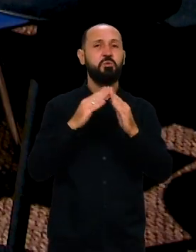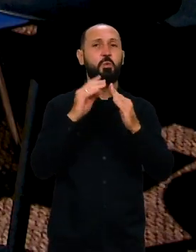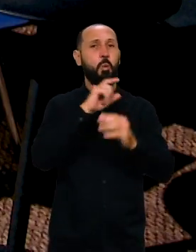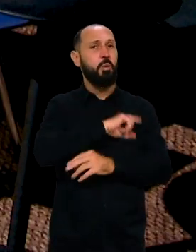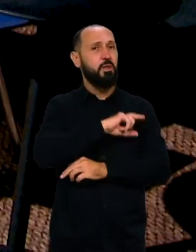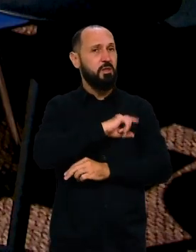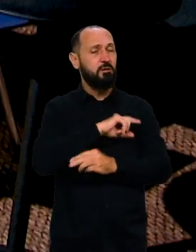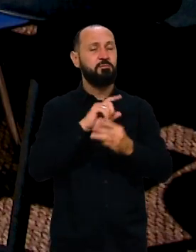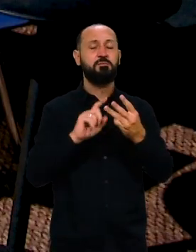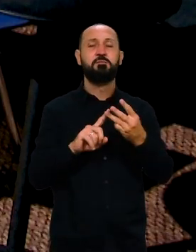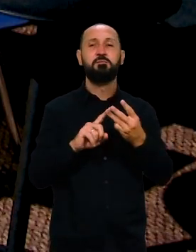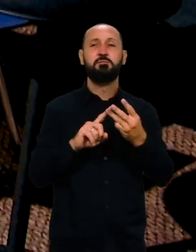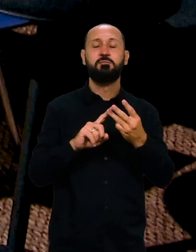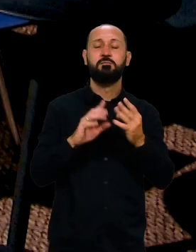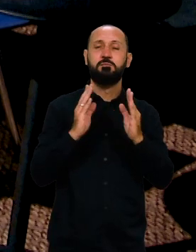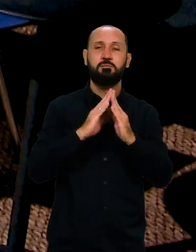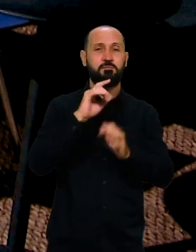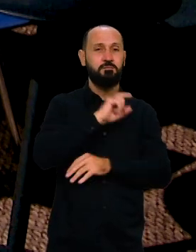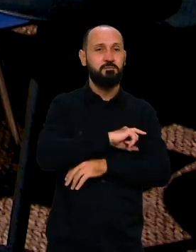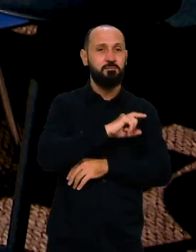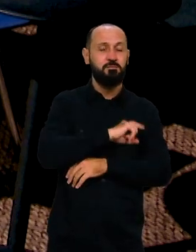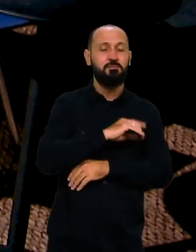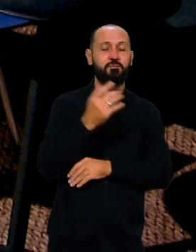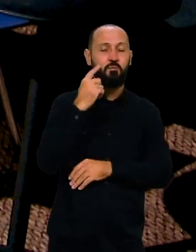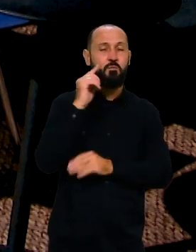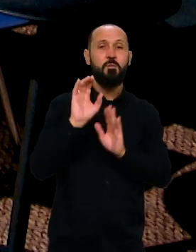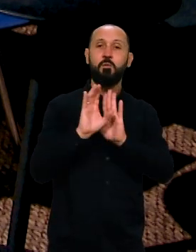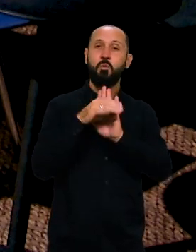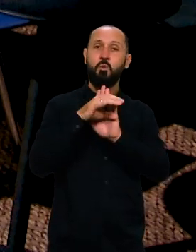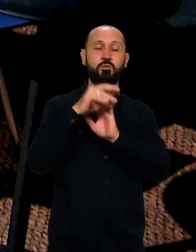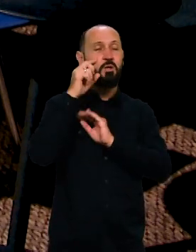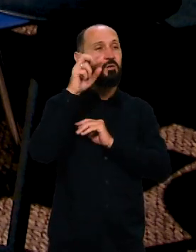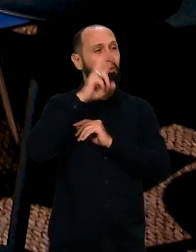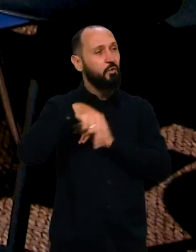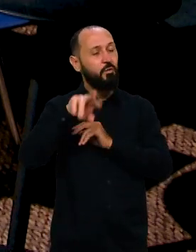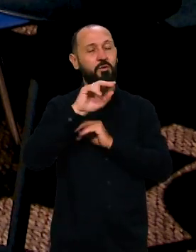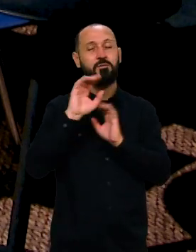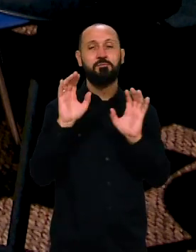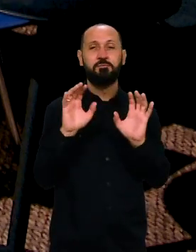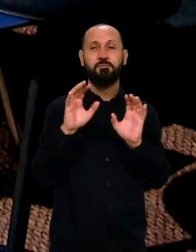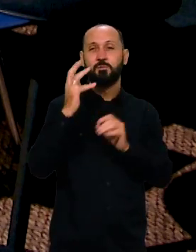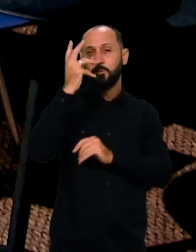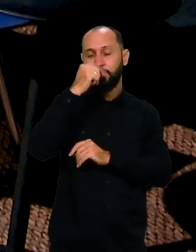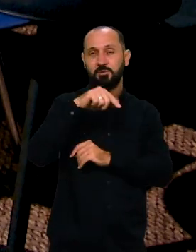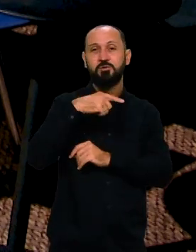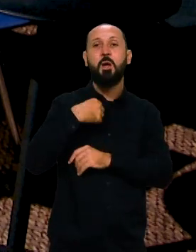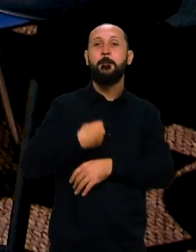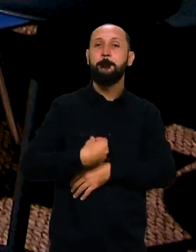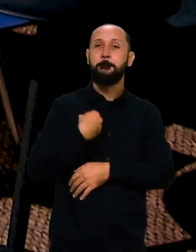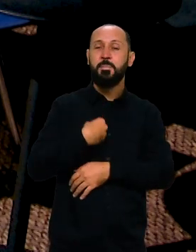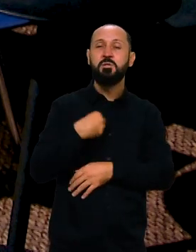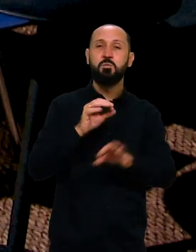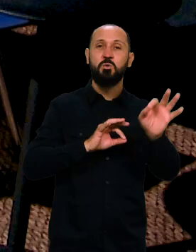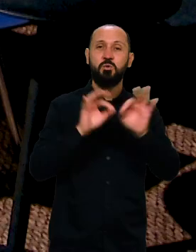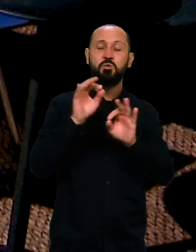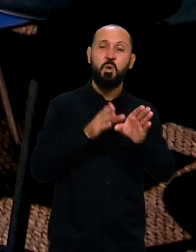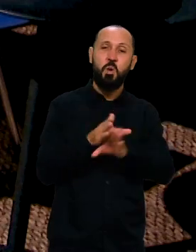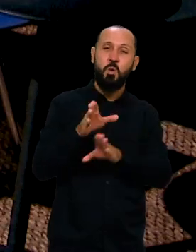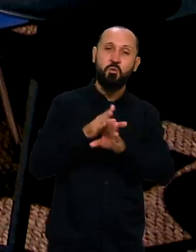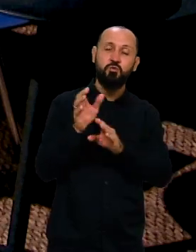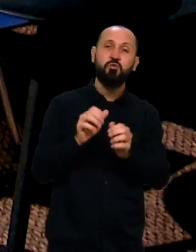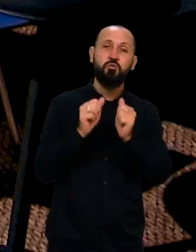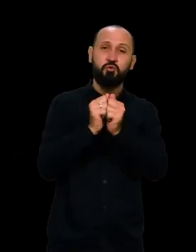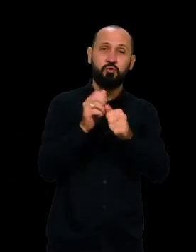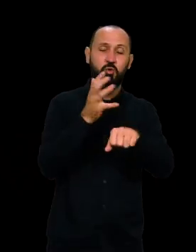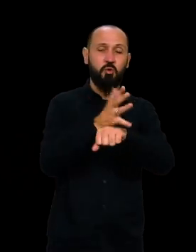do Brasil, fiz estágio no Detran. E o Detran, aliás, hoje o Detran tem um conceito visual muito bonito, fez